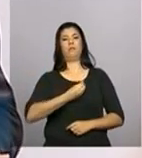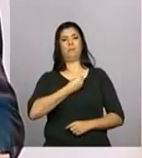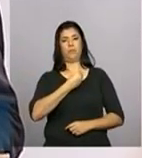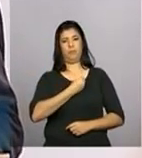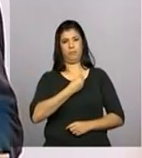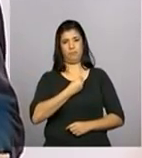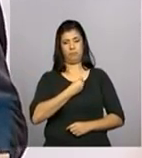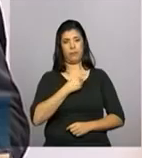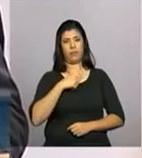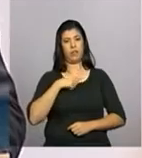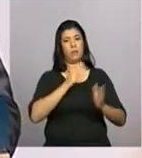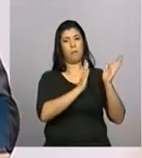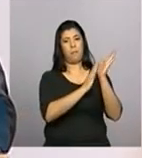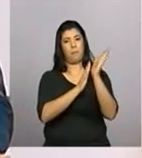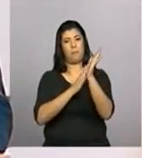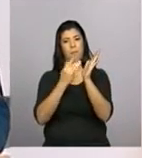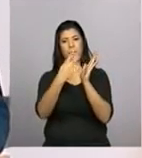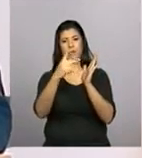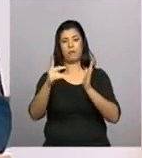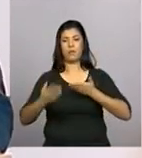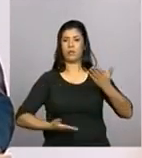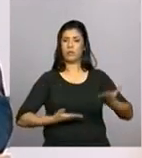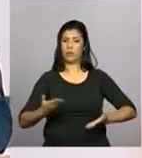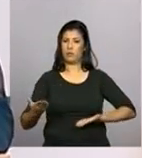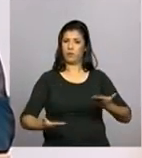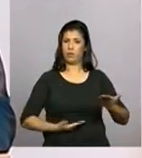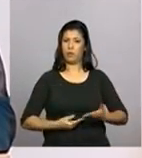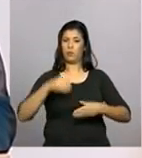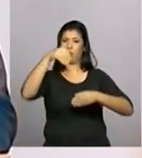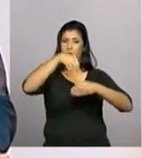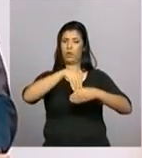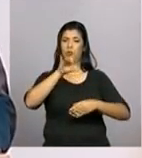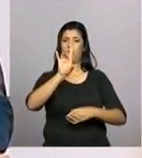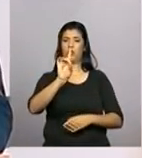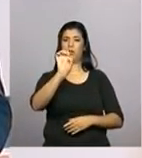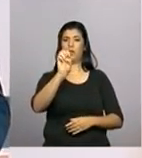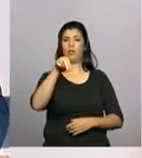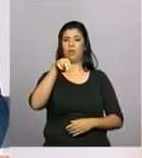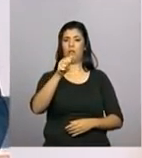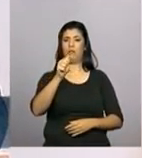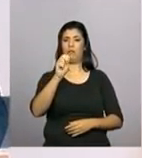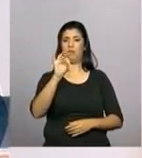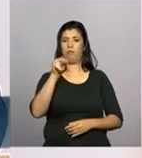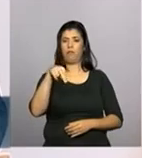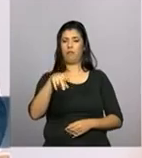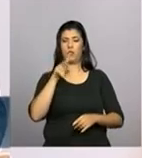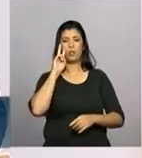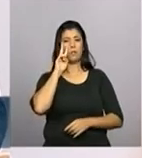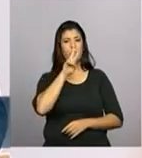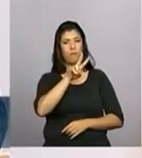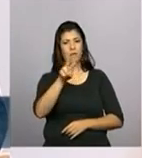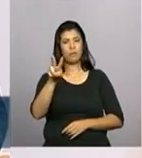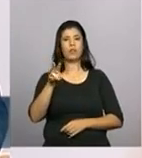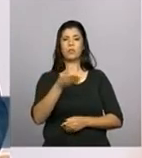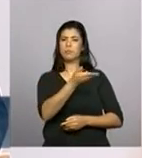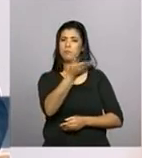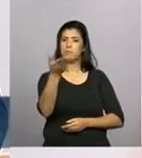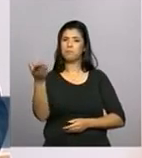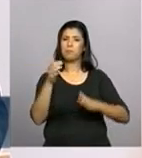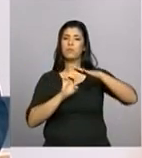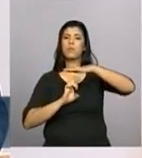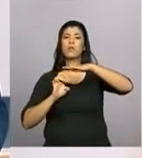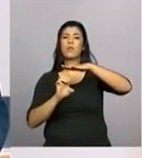todos esses servidores também do Denatran por esse apoio, mas vejo aqui também alguns empresários do